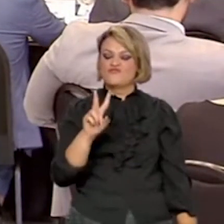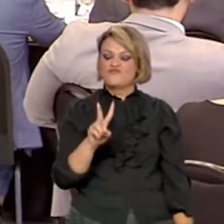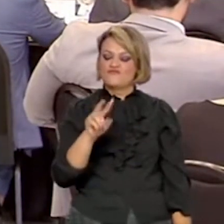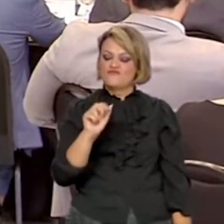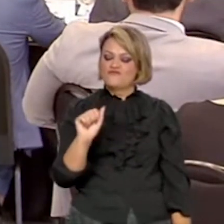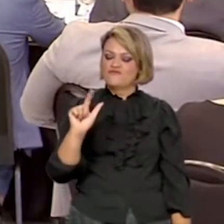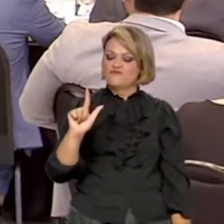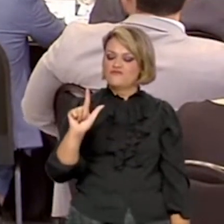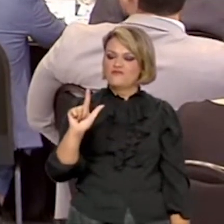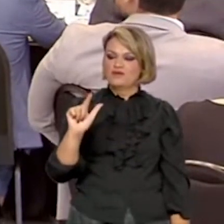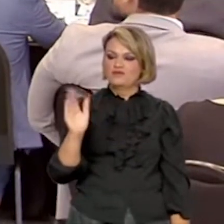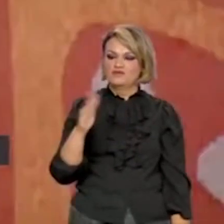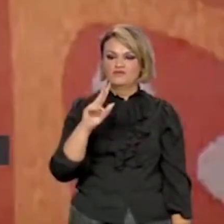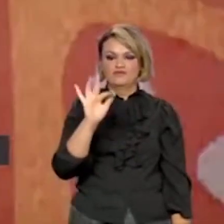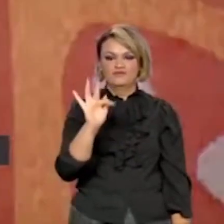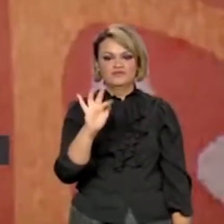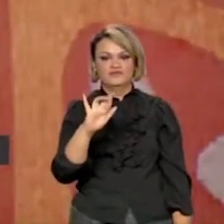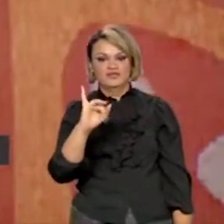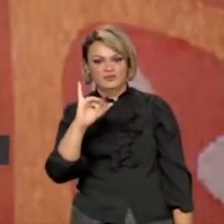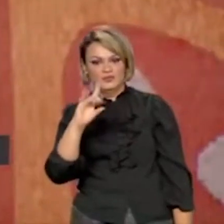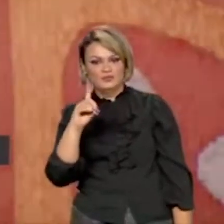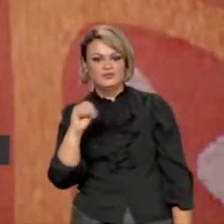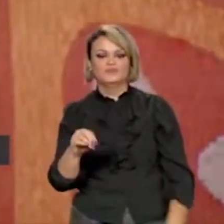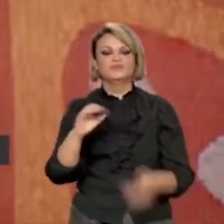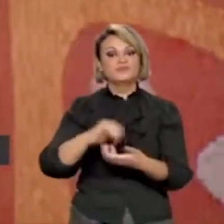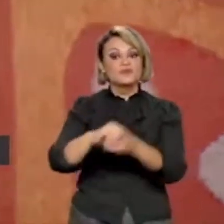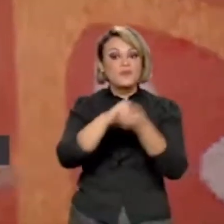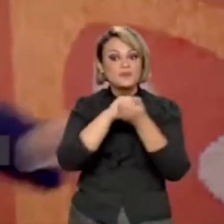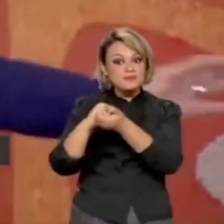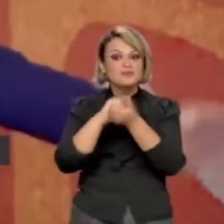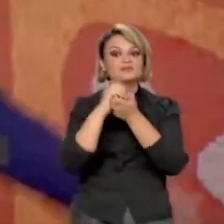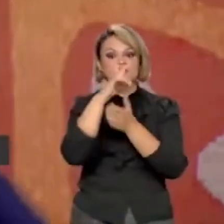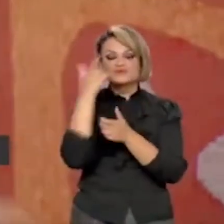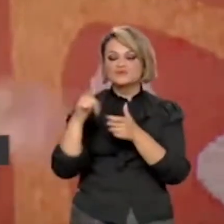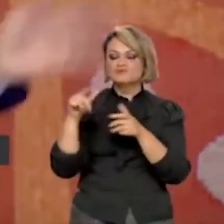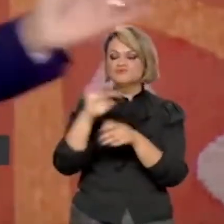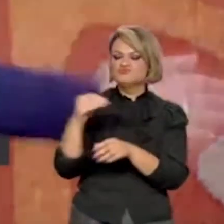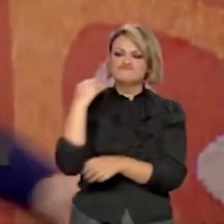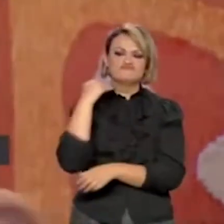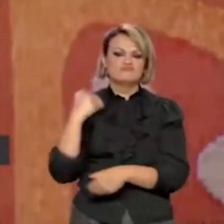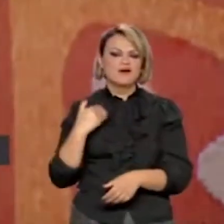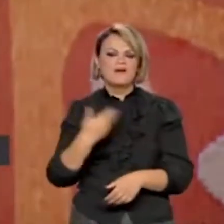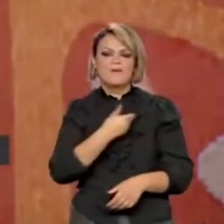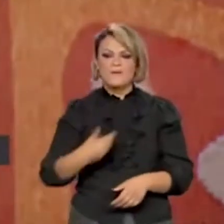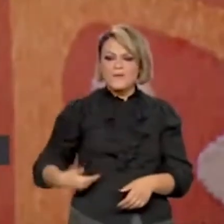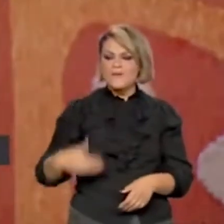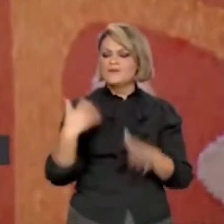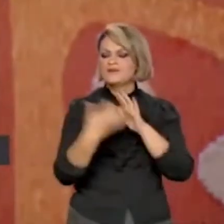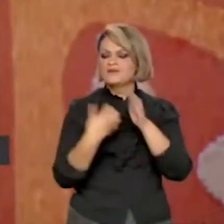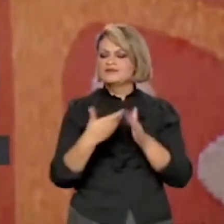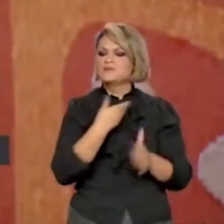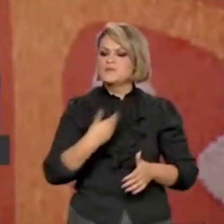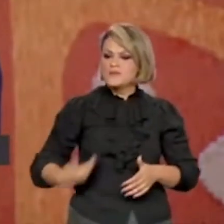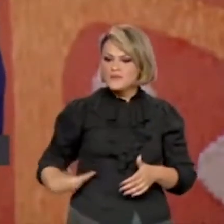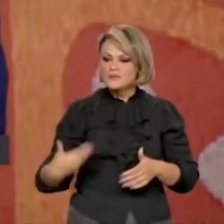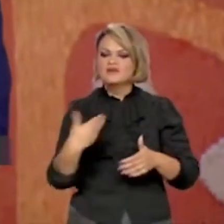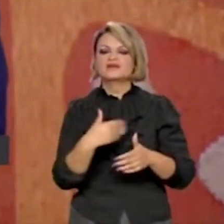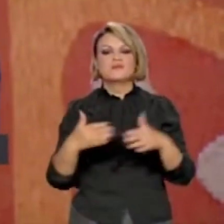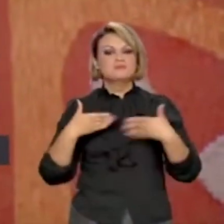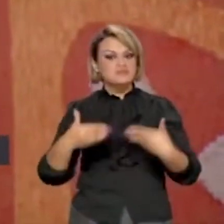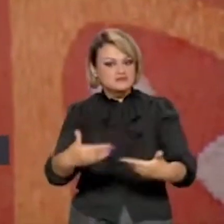Mares guia quero saudar todos os nossos colegas de governo os bancos públicos empresas públicas